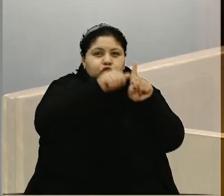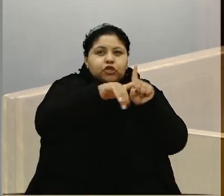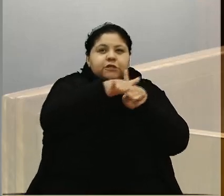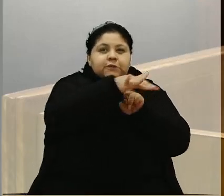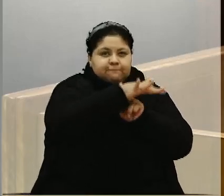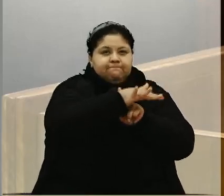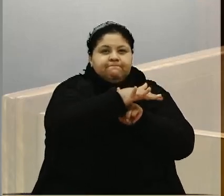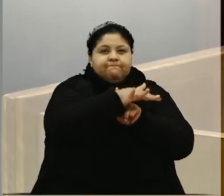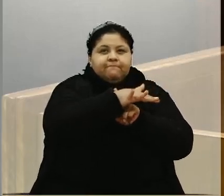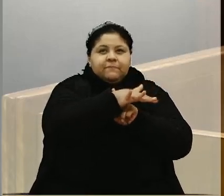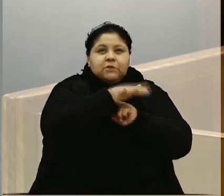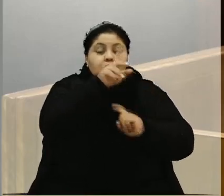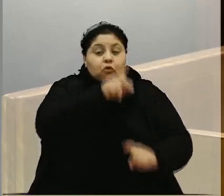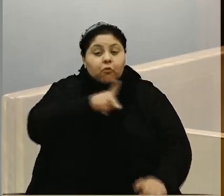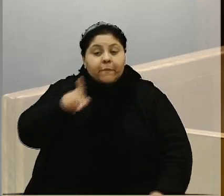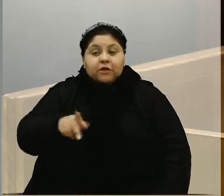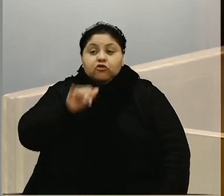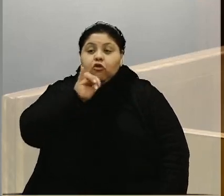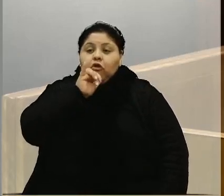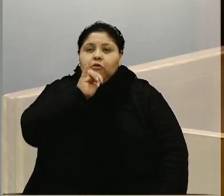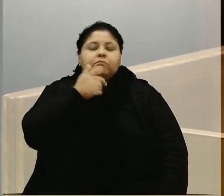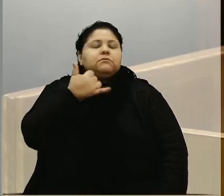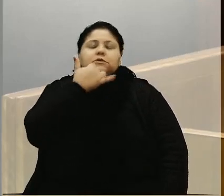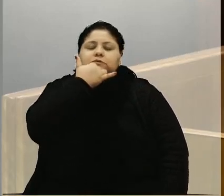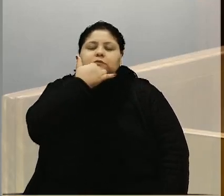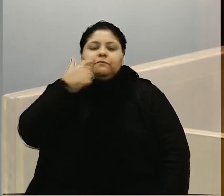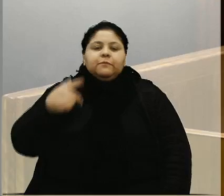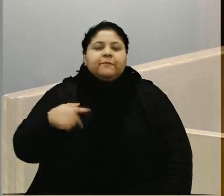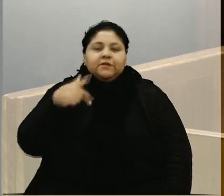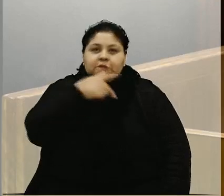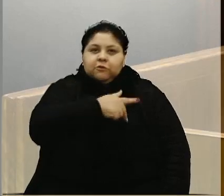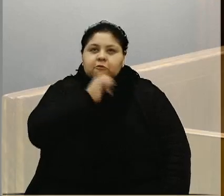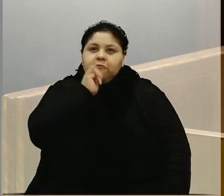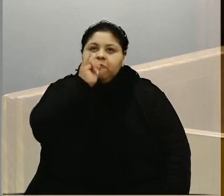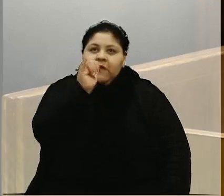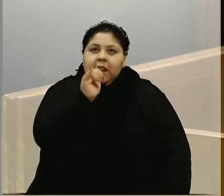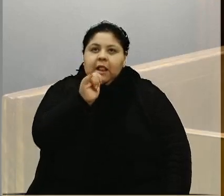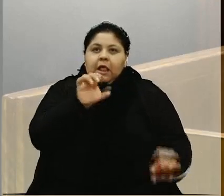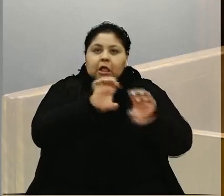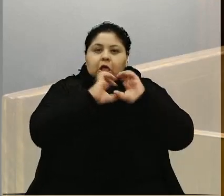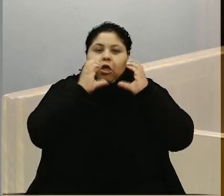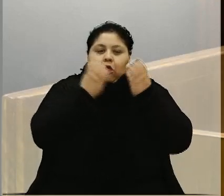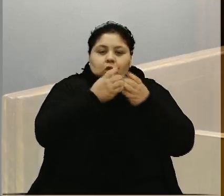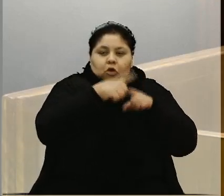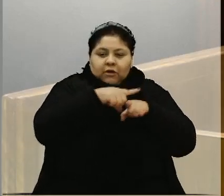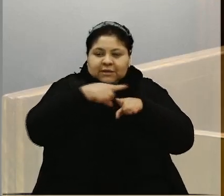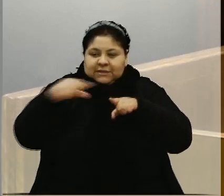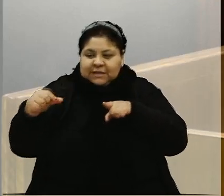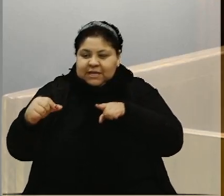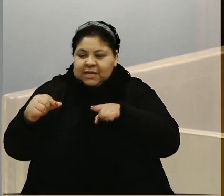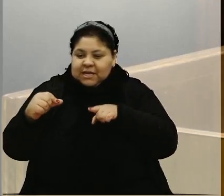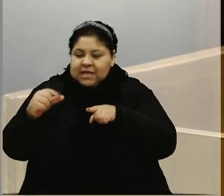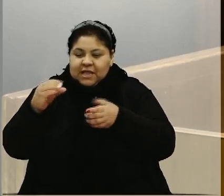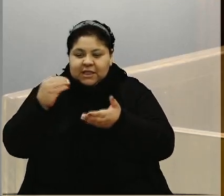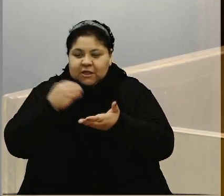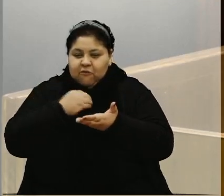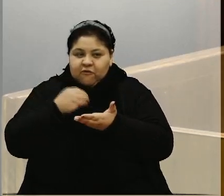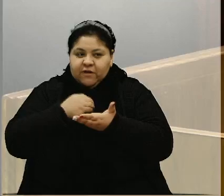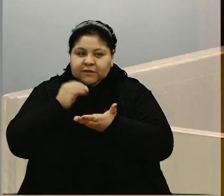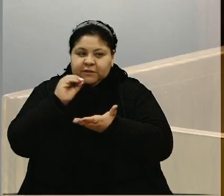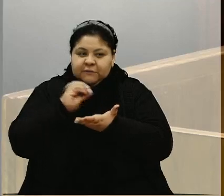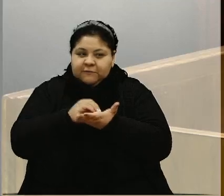uma coisa que o pastor Silvio sempre diz: se uma igreja está numa comunidade, ela sair de lá e ela não fizer falta, ela não cumpriu o